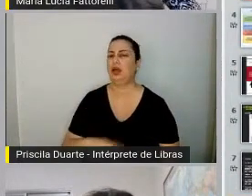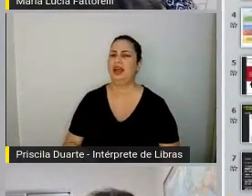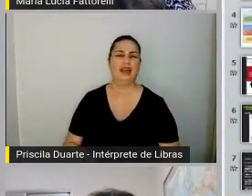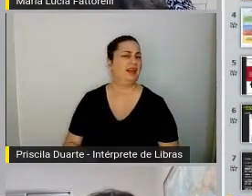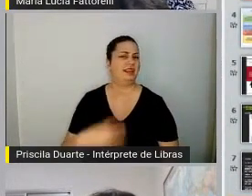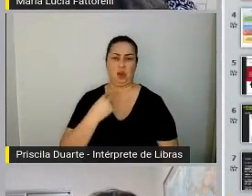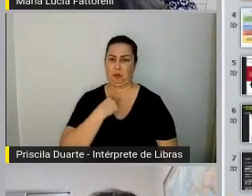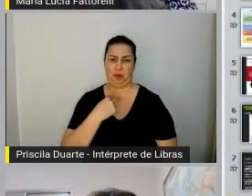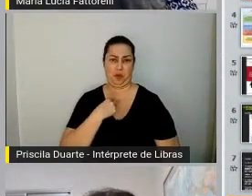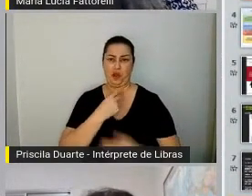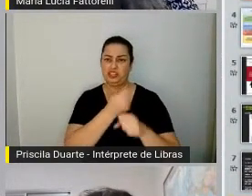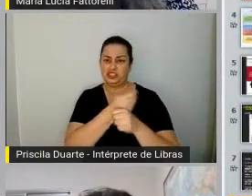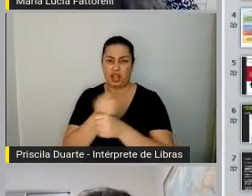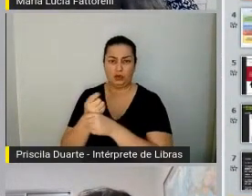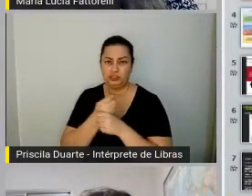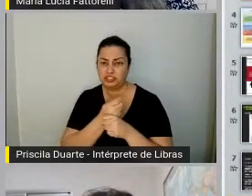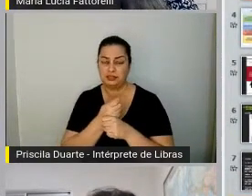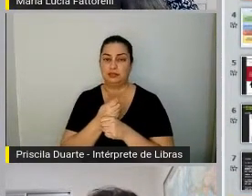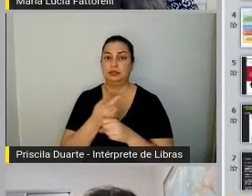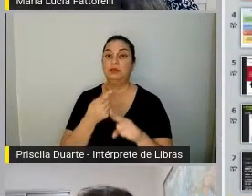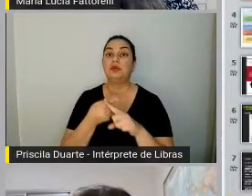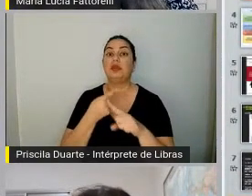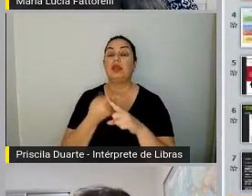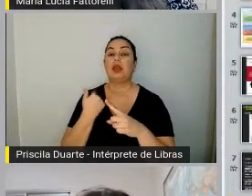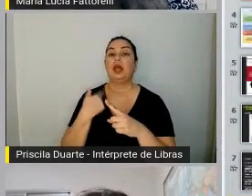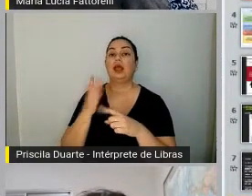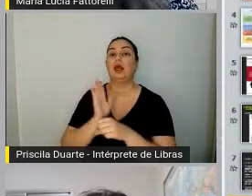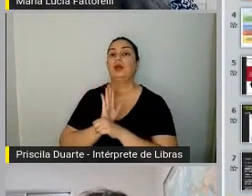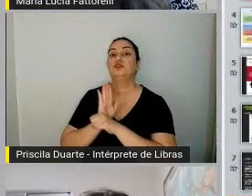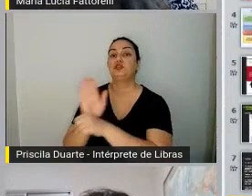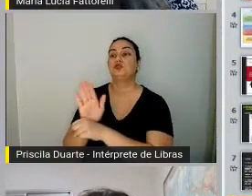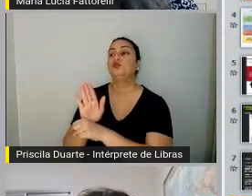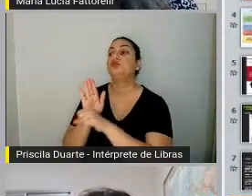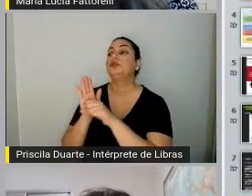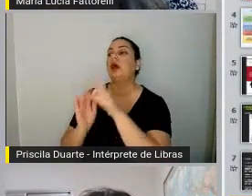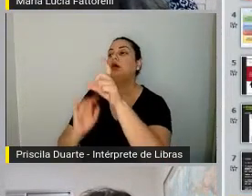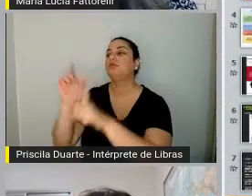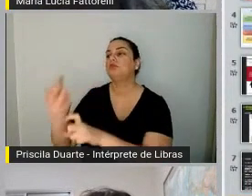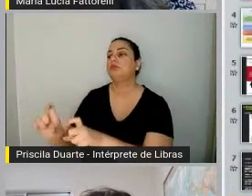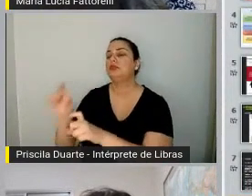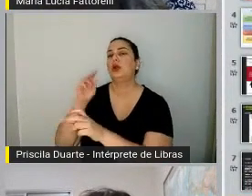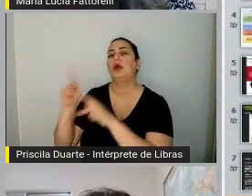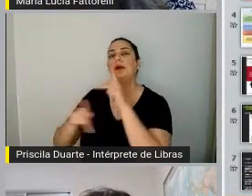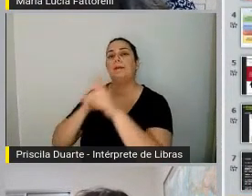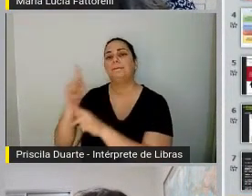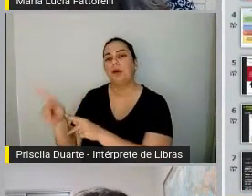auditar, porque ela beneficia o povo, beneficia a classe média que